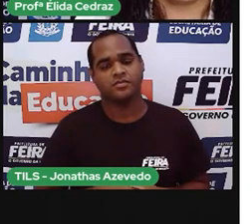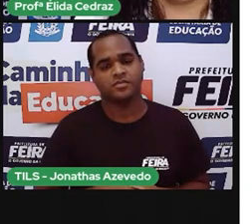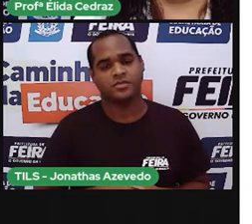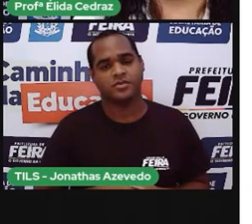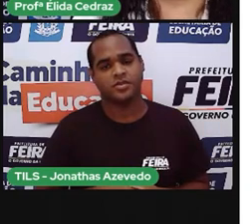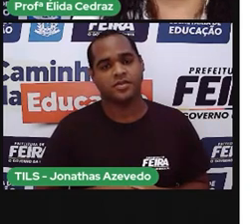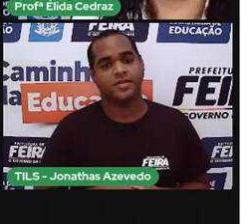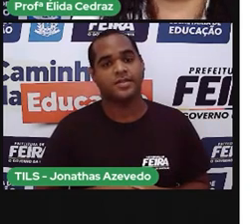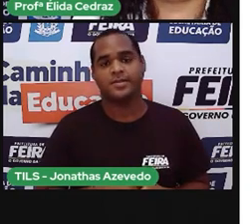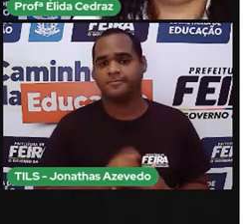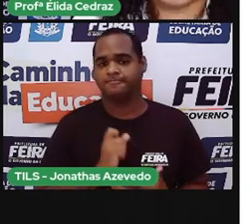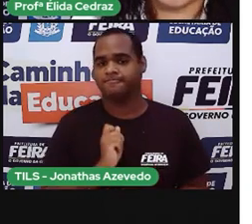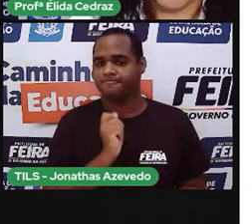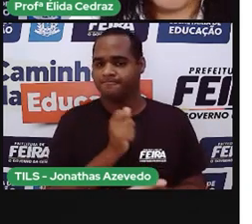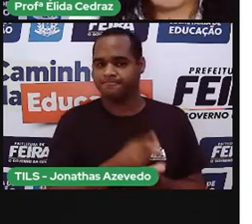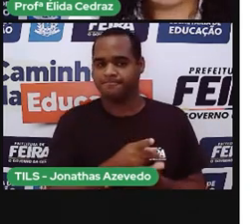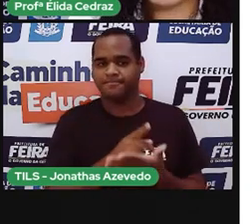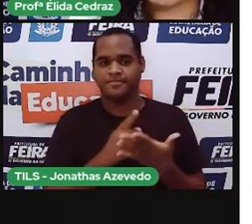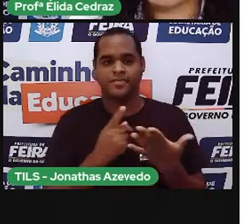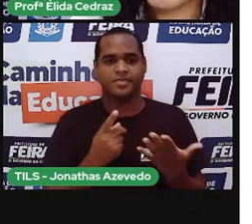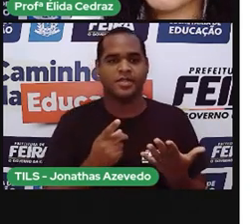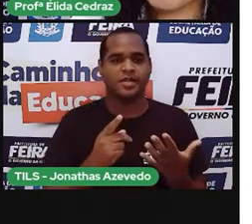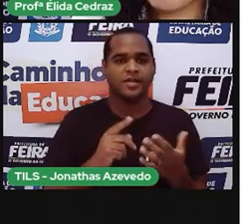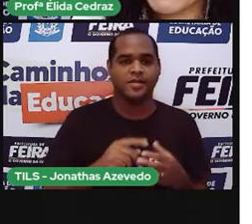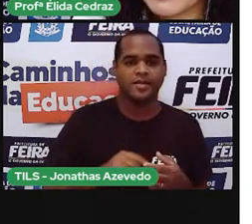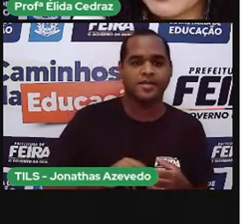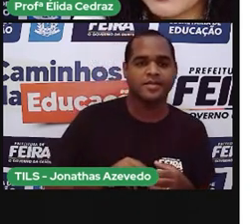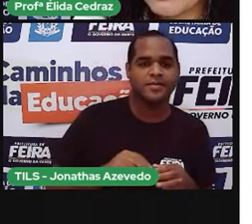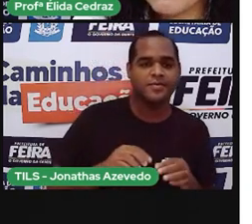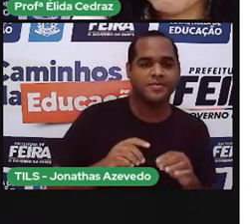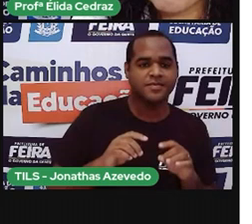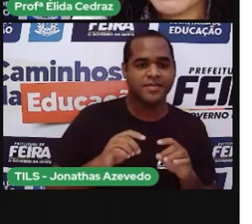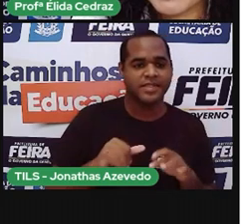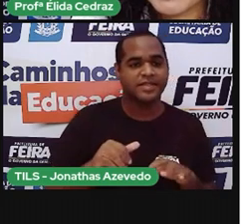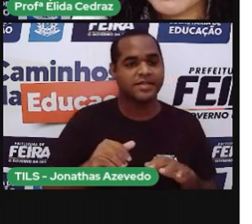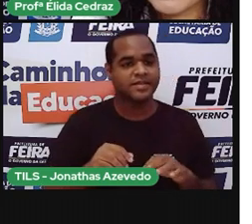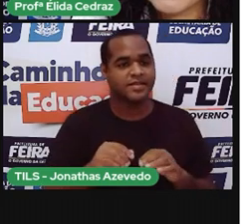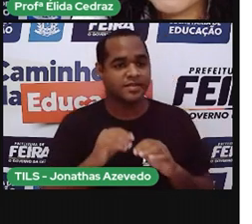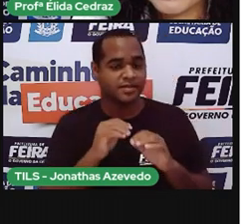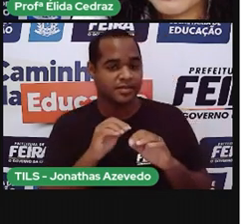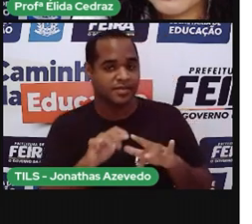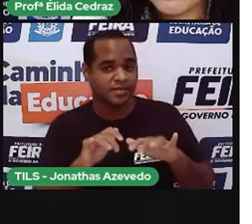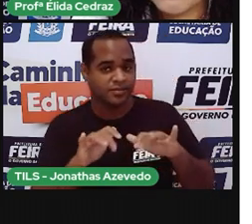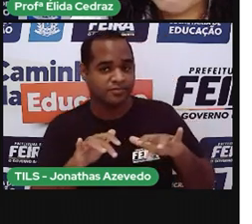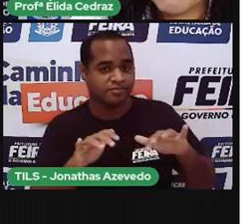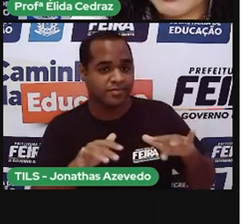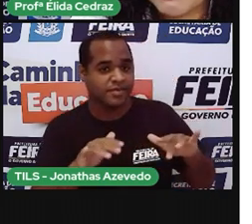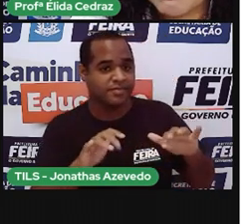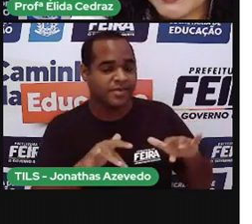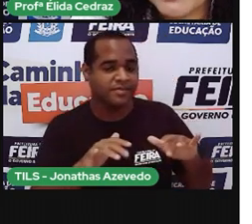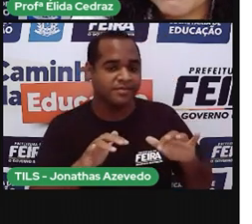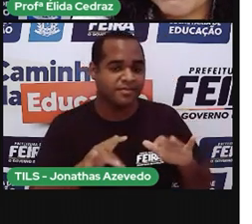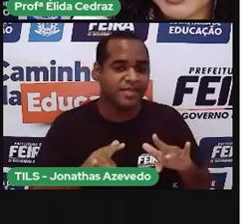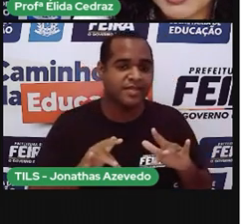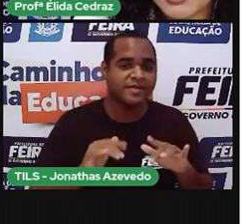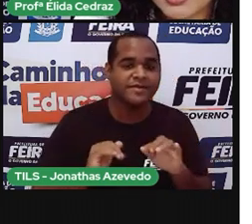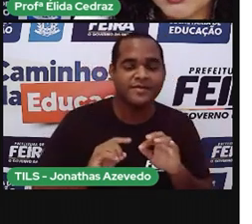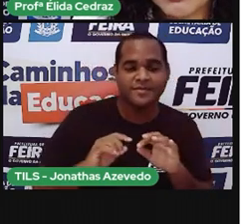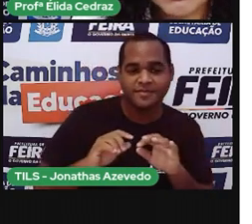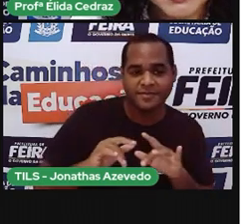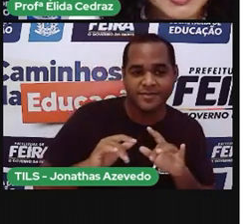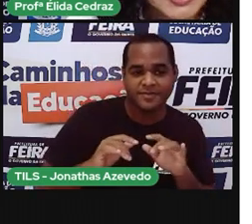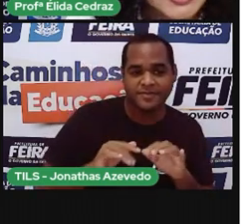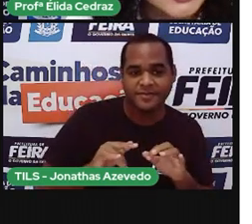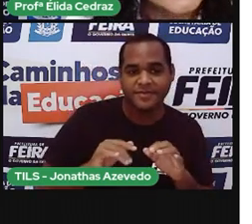Eu comprei um pianinho. Plim, plim, plim, um pianinho. Plim, plim,